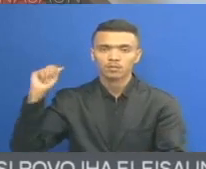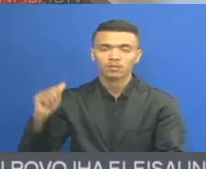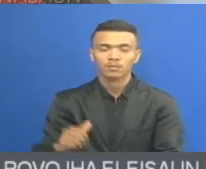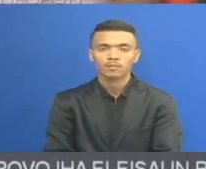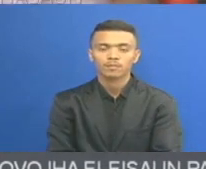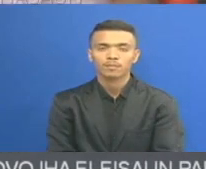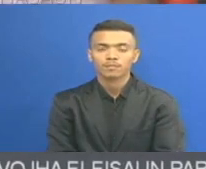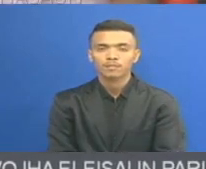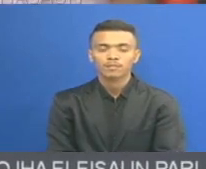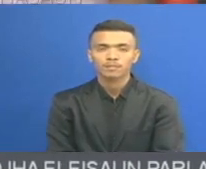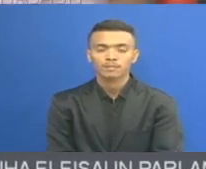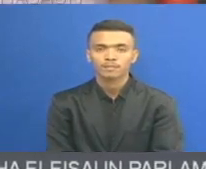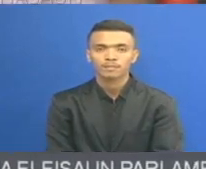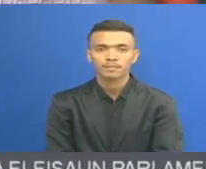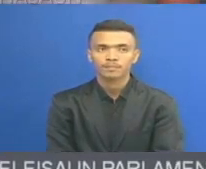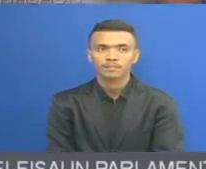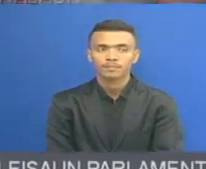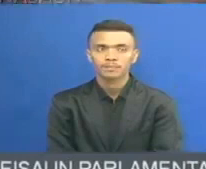uma.